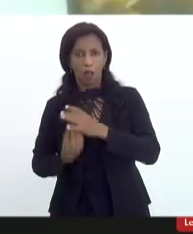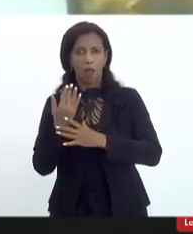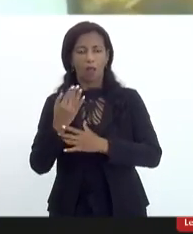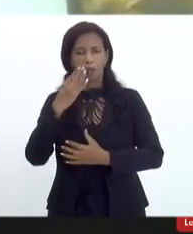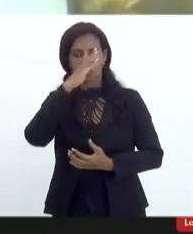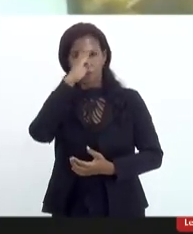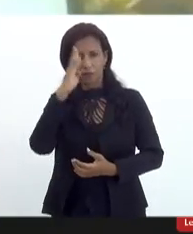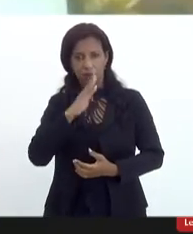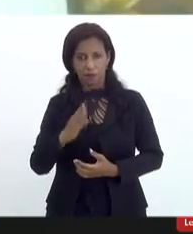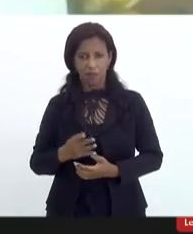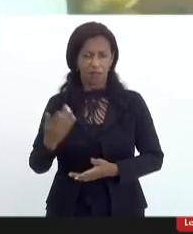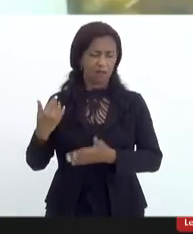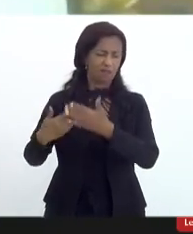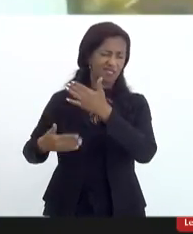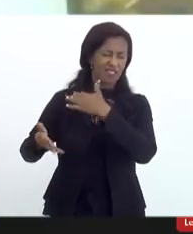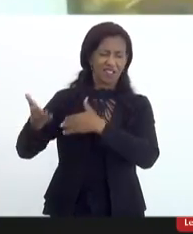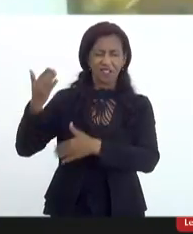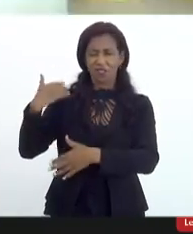Brasil